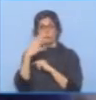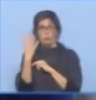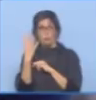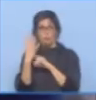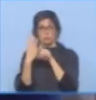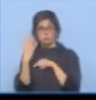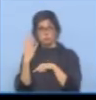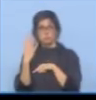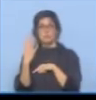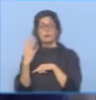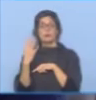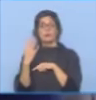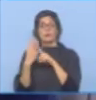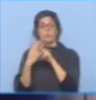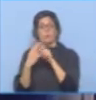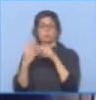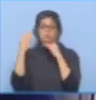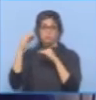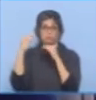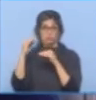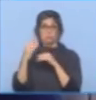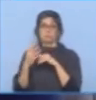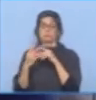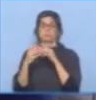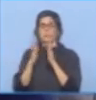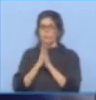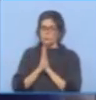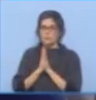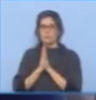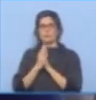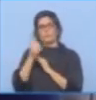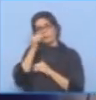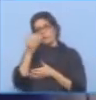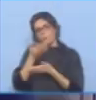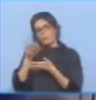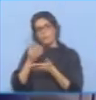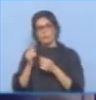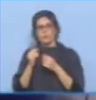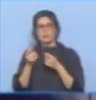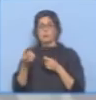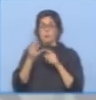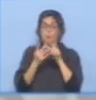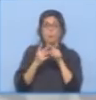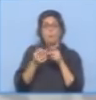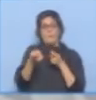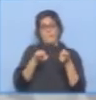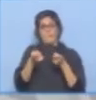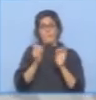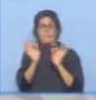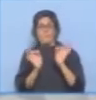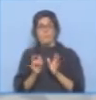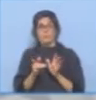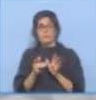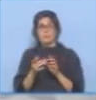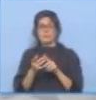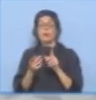procurando aliar uma parte um bocadinho mais formativa, orante, de comunhão, de convívio, a parte mais logística. Este encontro com